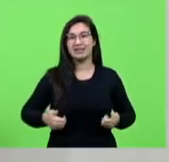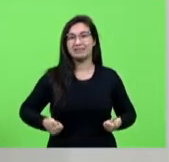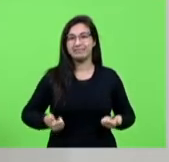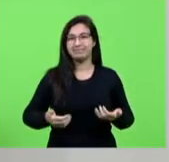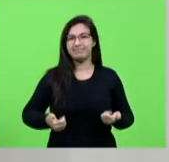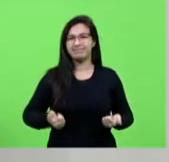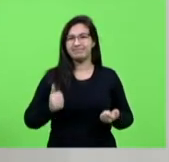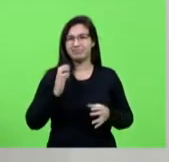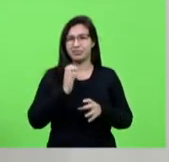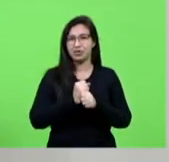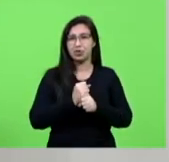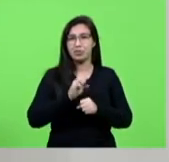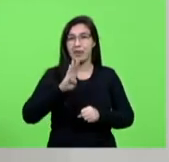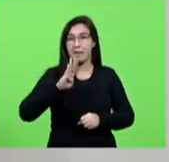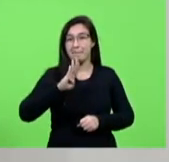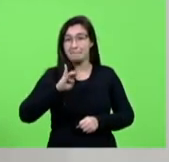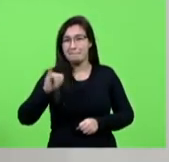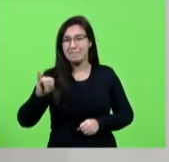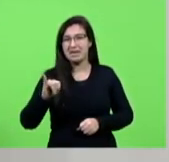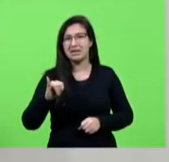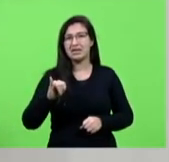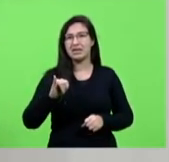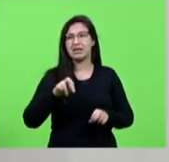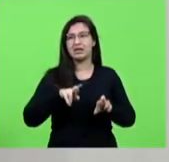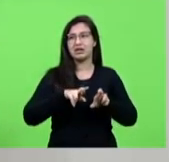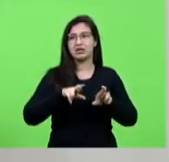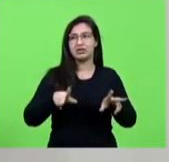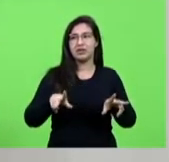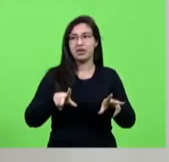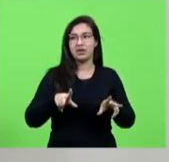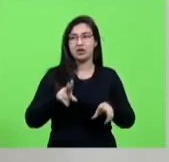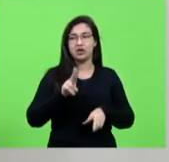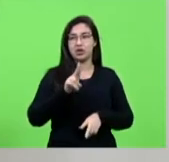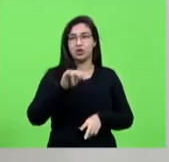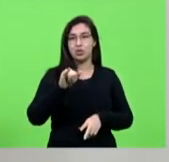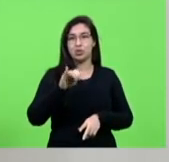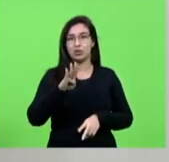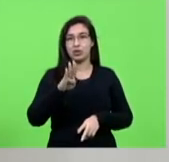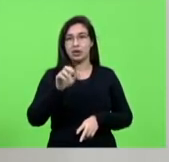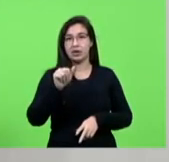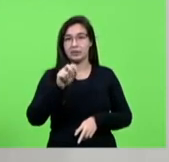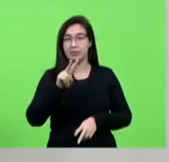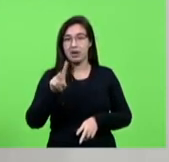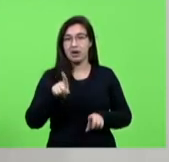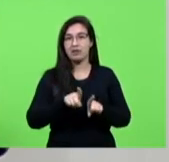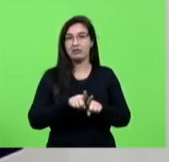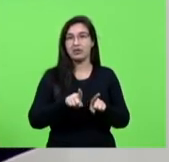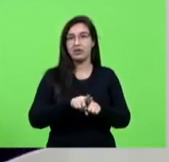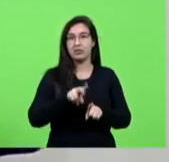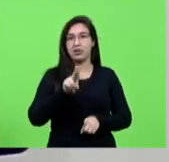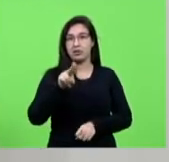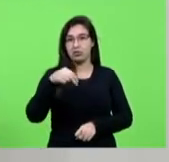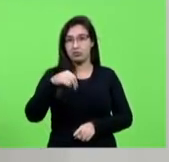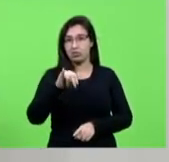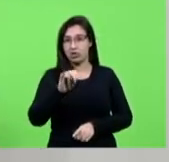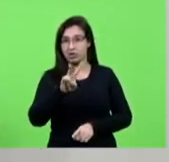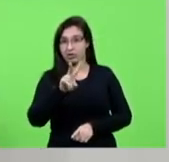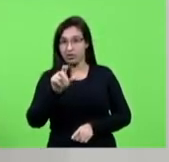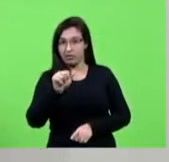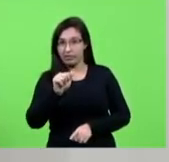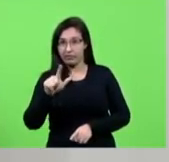ao contrário da Unesc, ao contrário da Unibave, da Univale, a UFSC